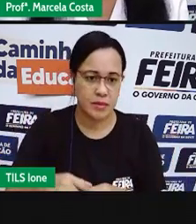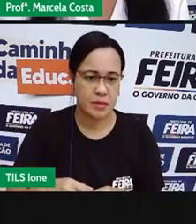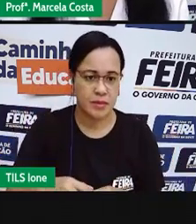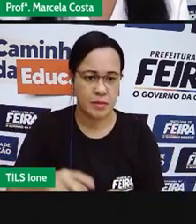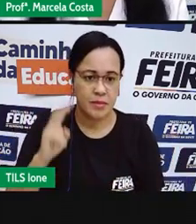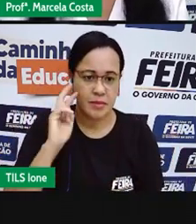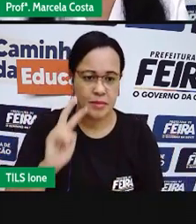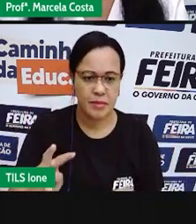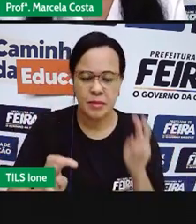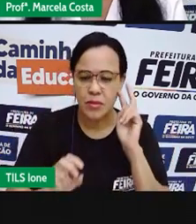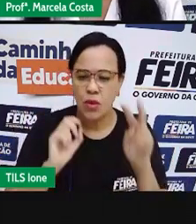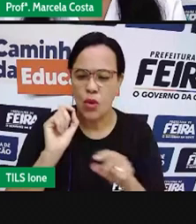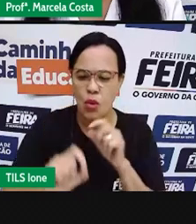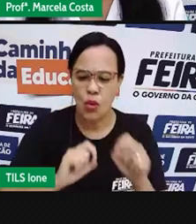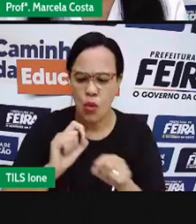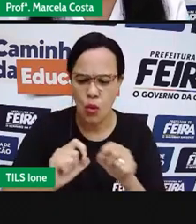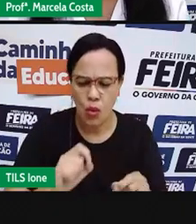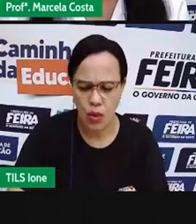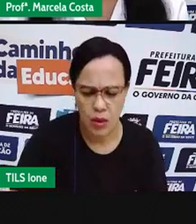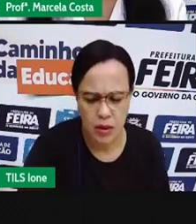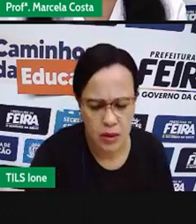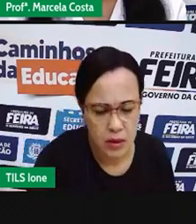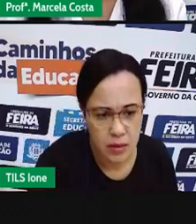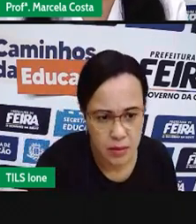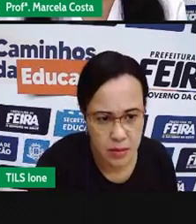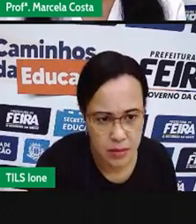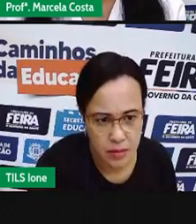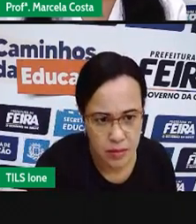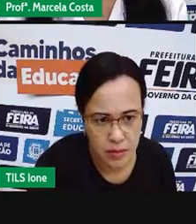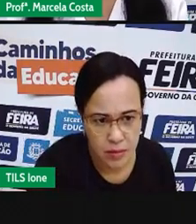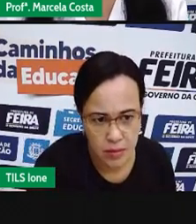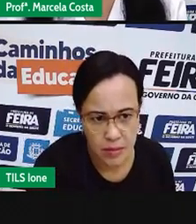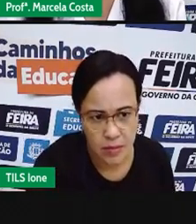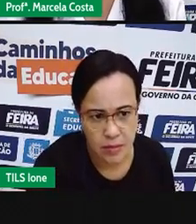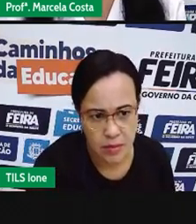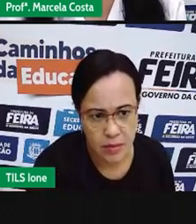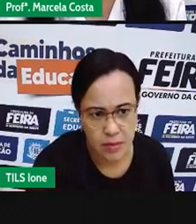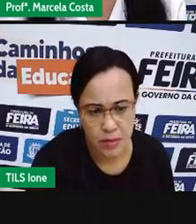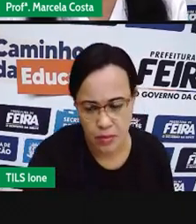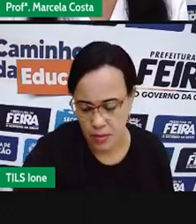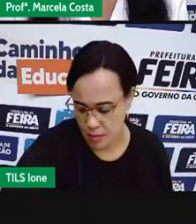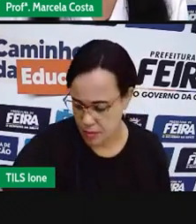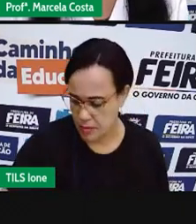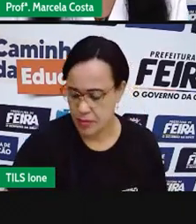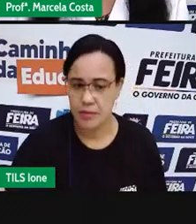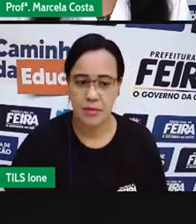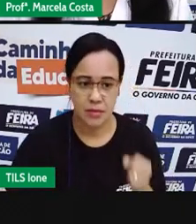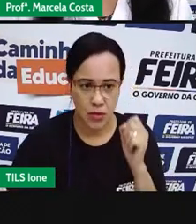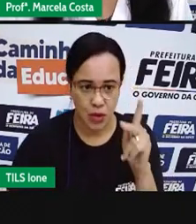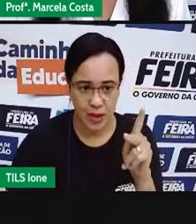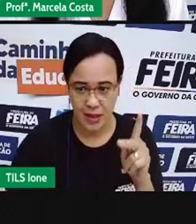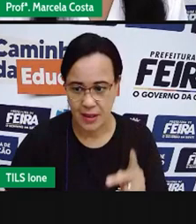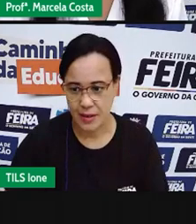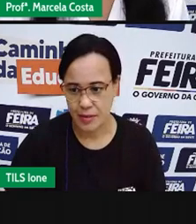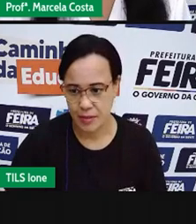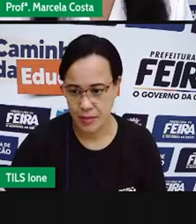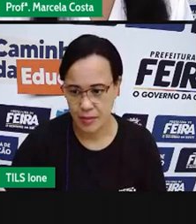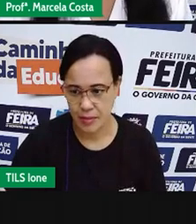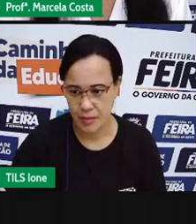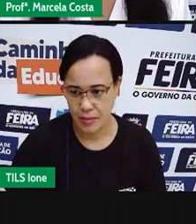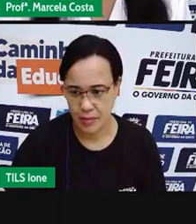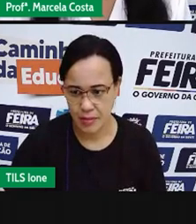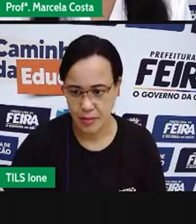socializa, onde você encontra outras pessoas, convive com outras pessoas, tá certo?